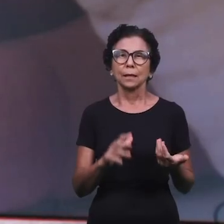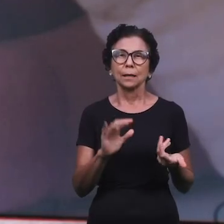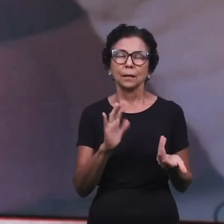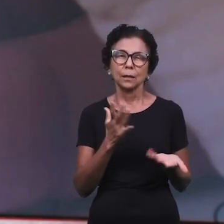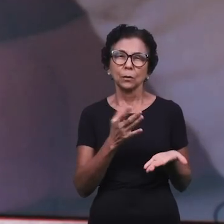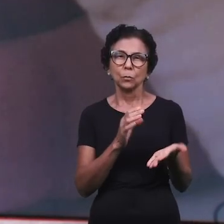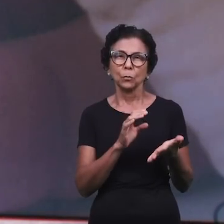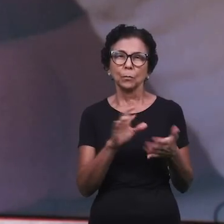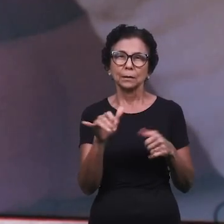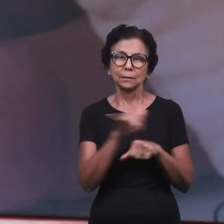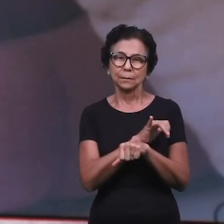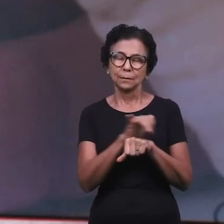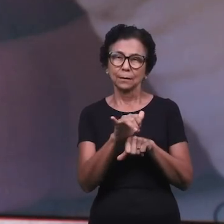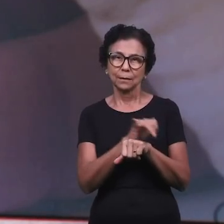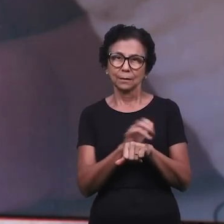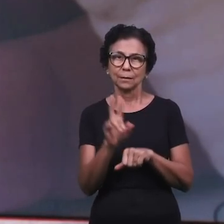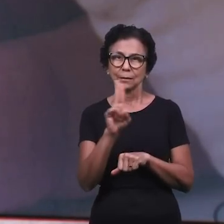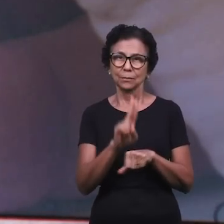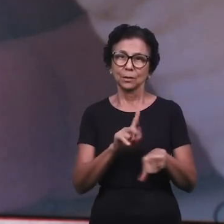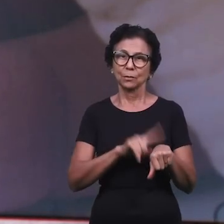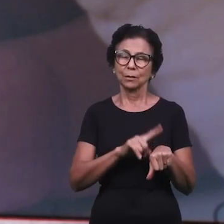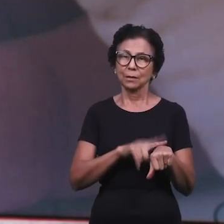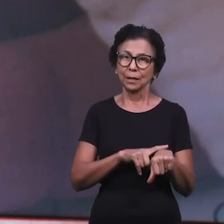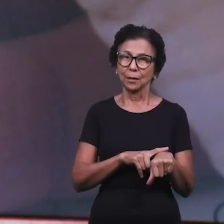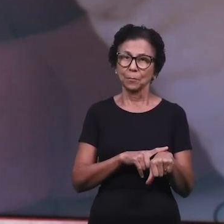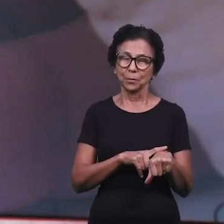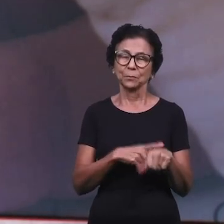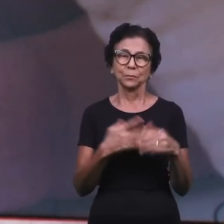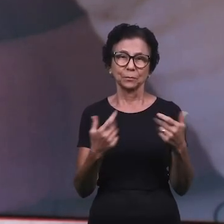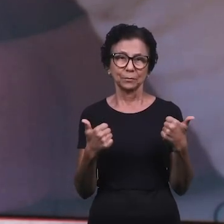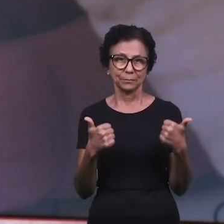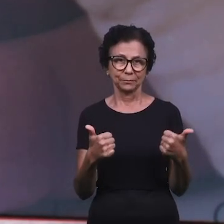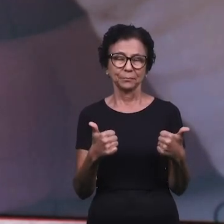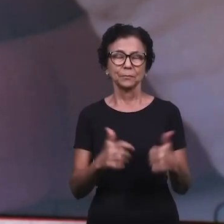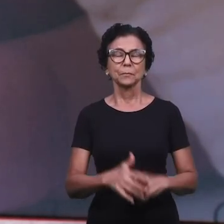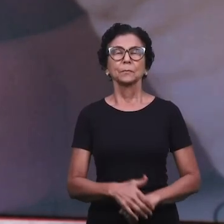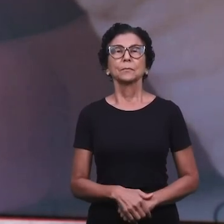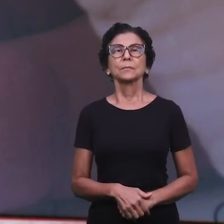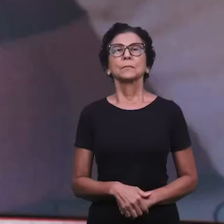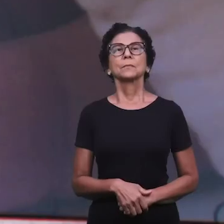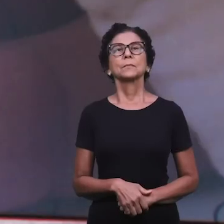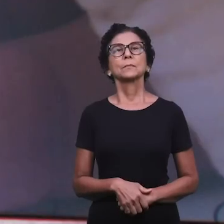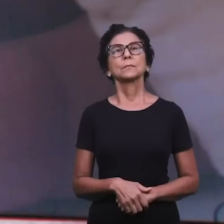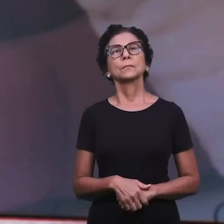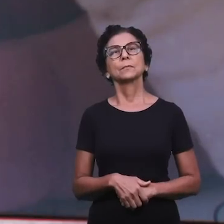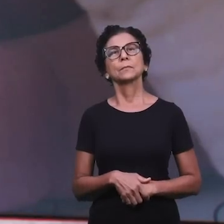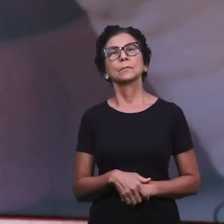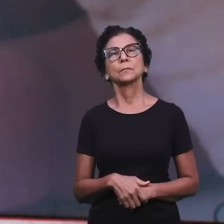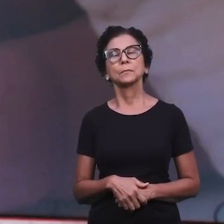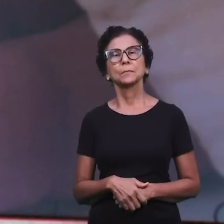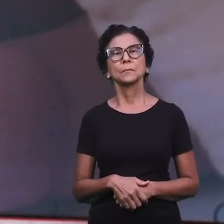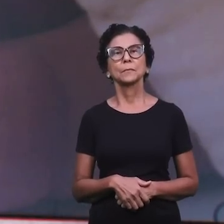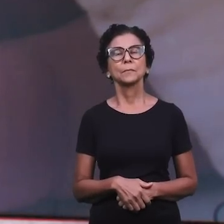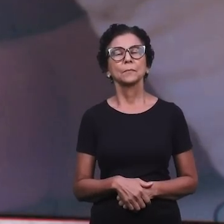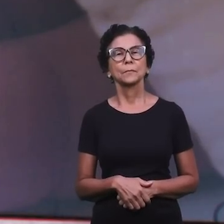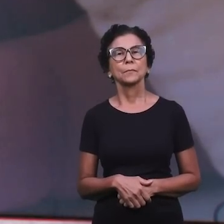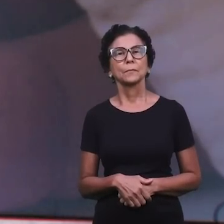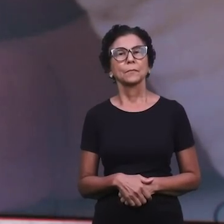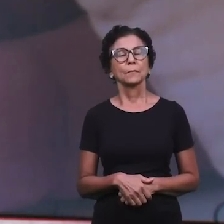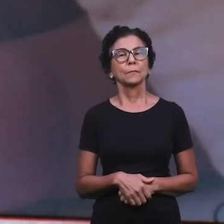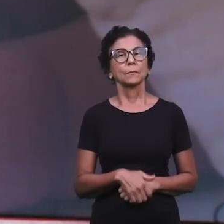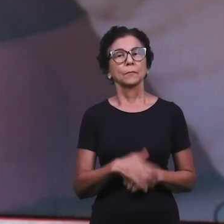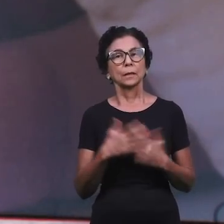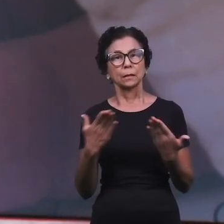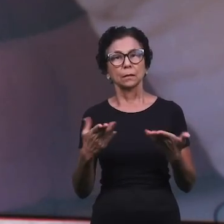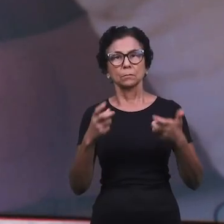poder usar o seu tempo da melhor maneira possível, tá certo? Então, olha só, dá prioridade nas suas